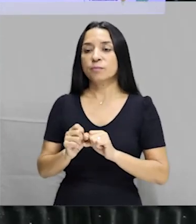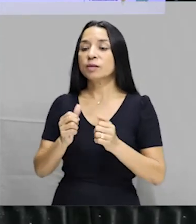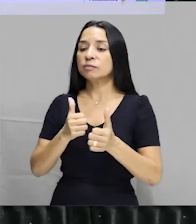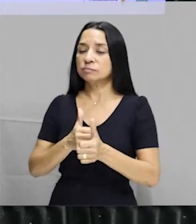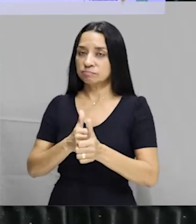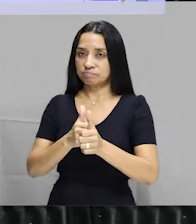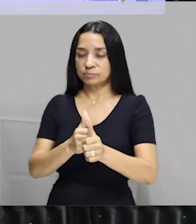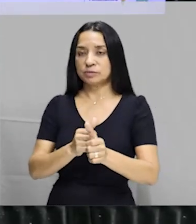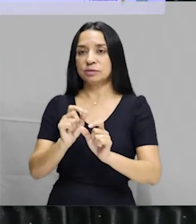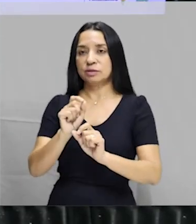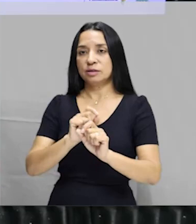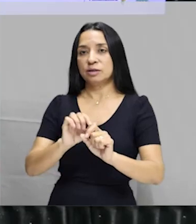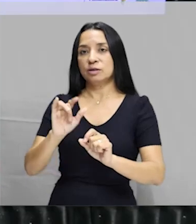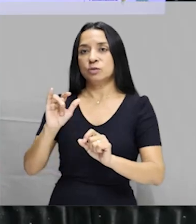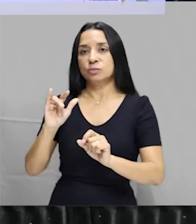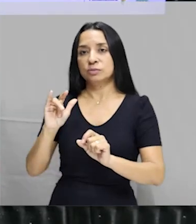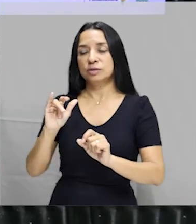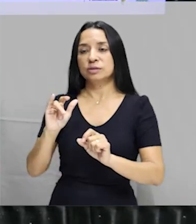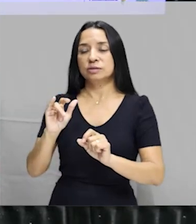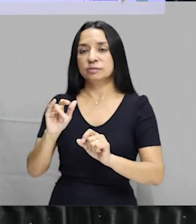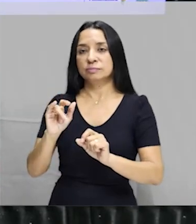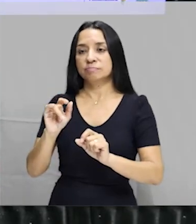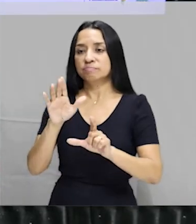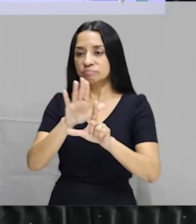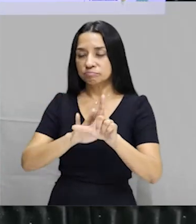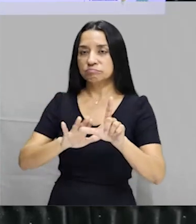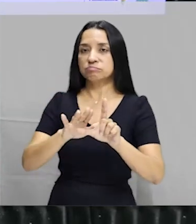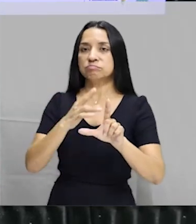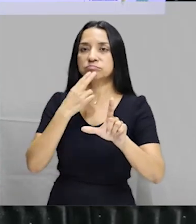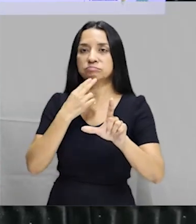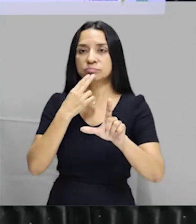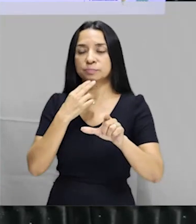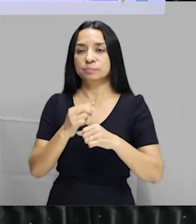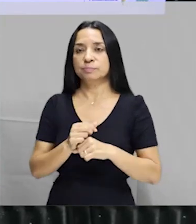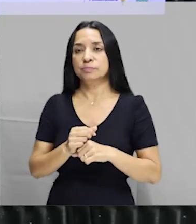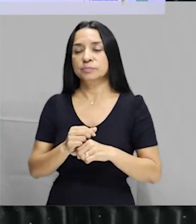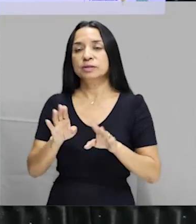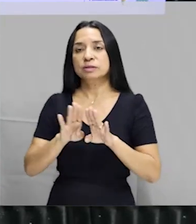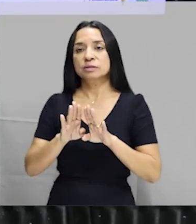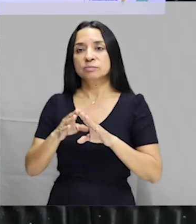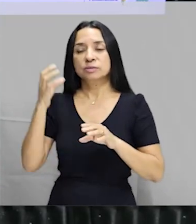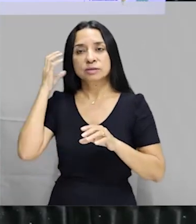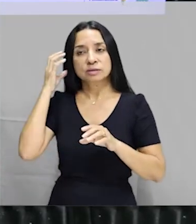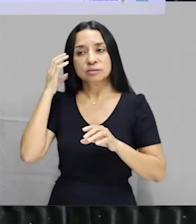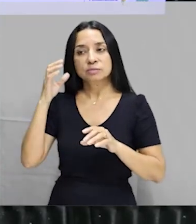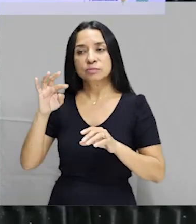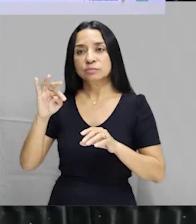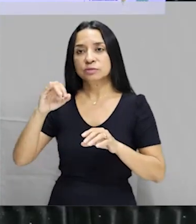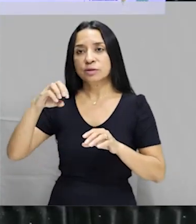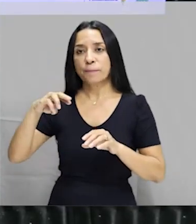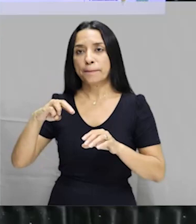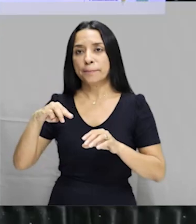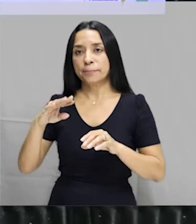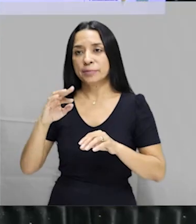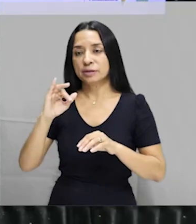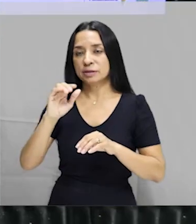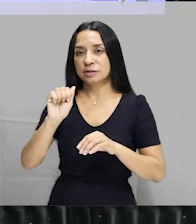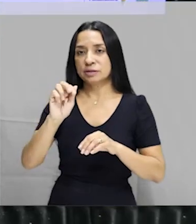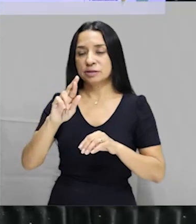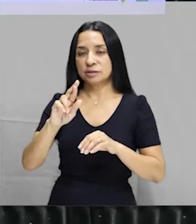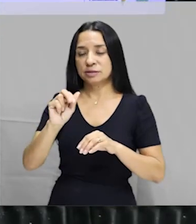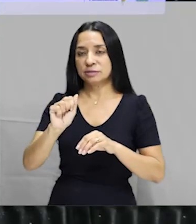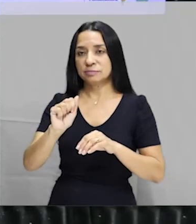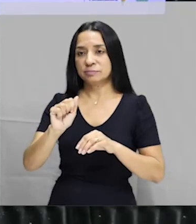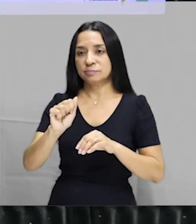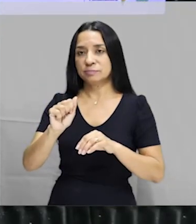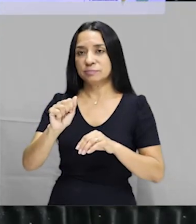seguir lá no Instagram, @plataforma Gonçalves Dias. Na Rádio Timbira, vocês já sabem, 1290 MHz,